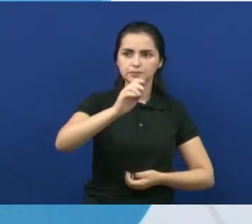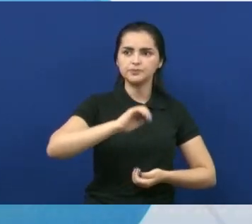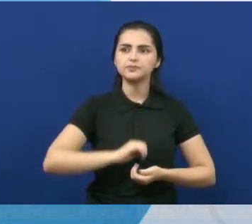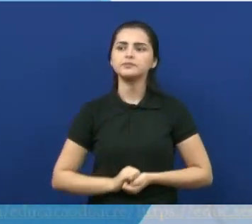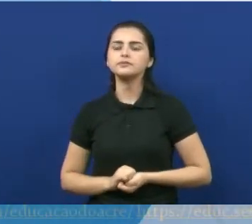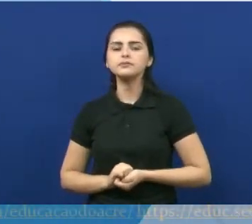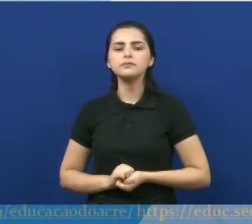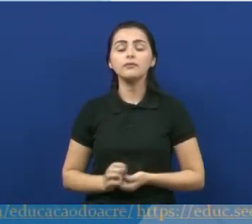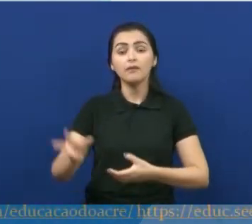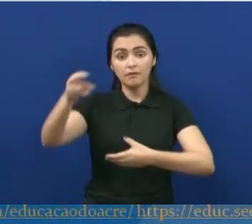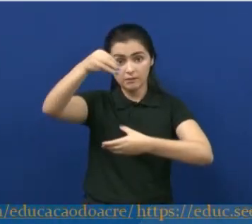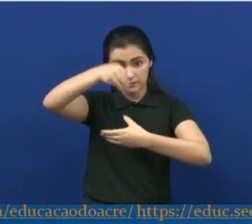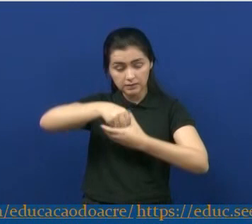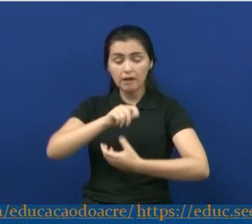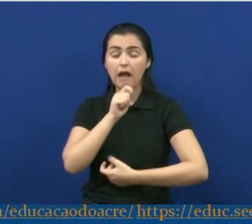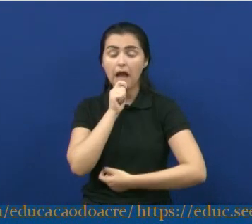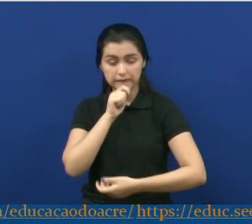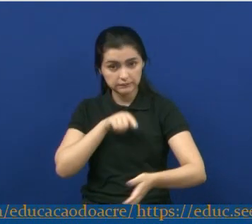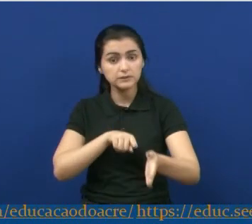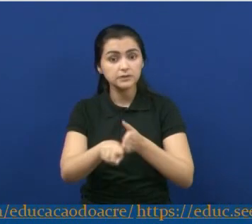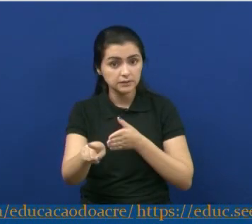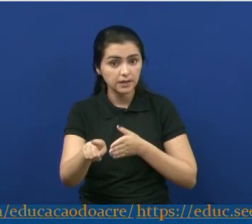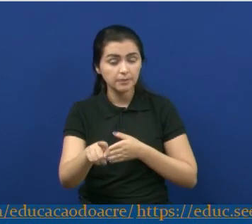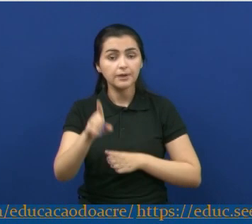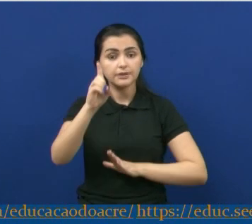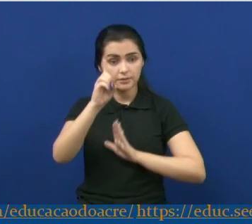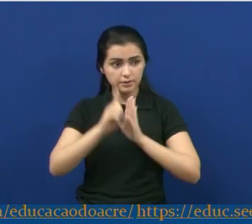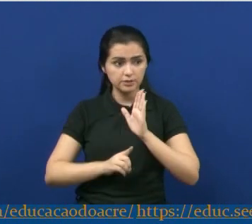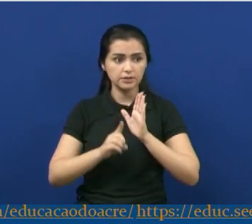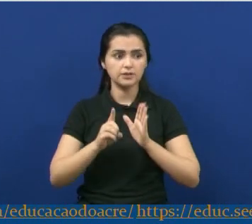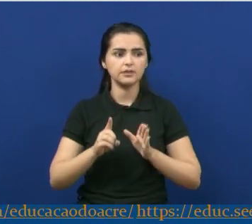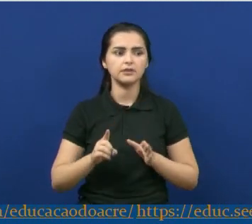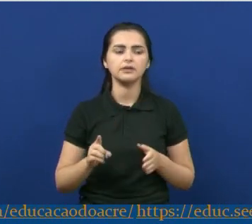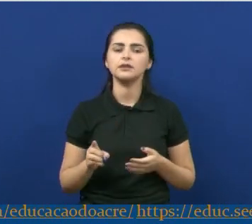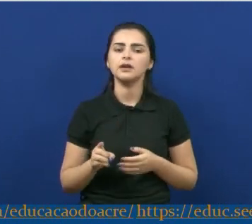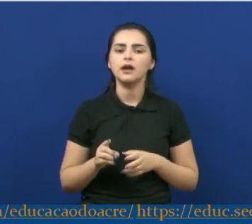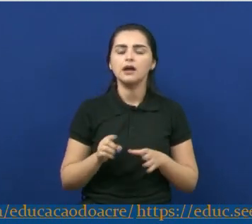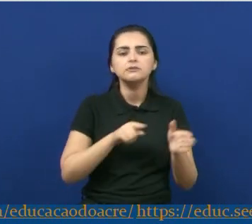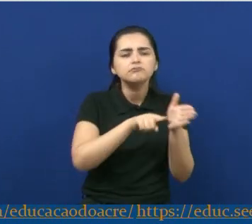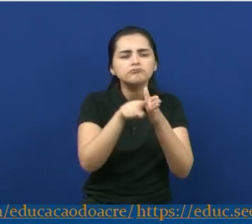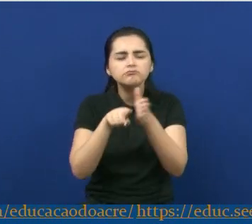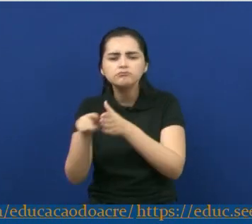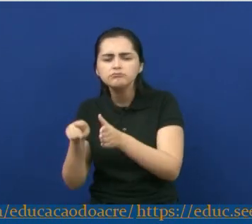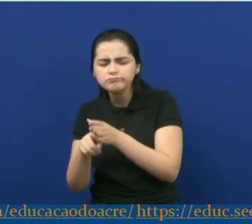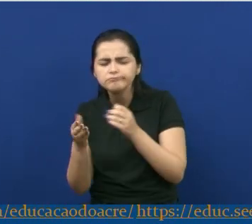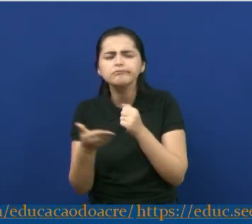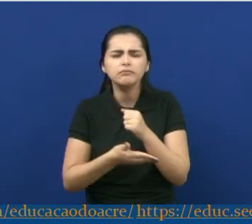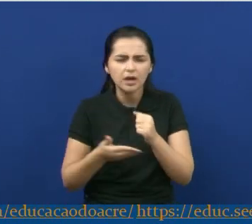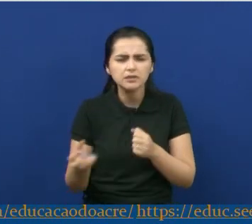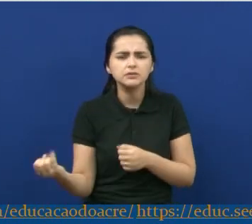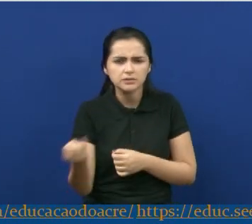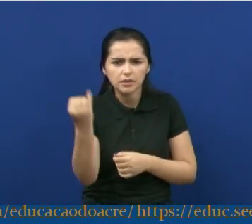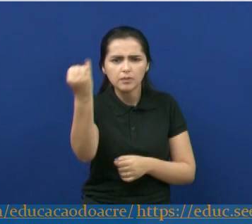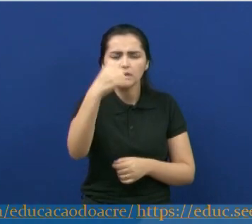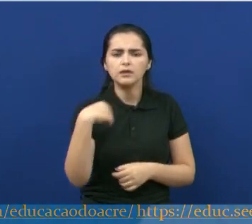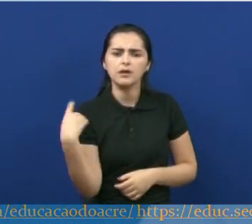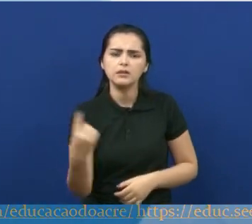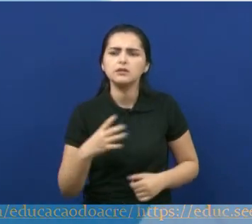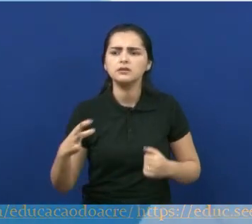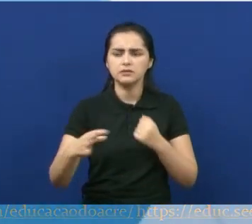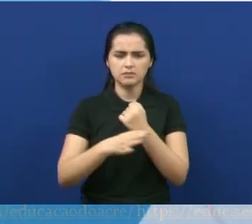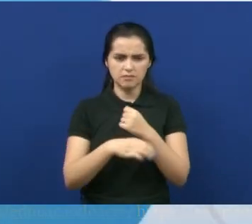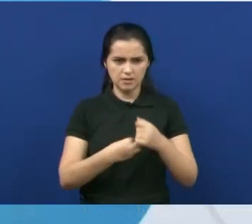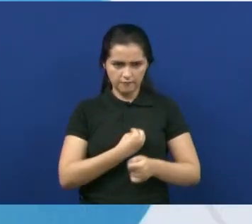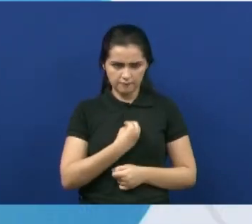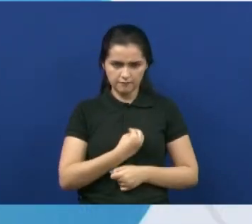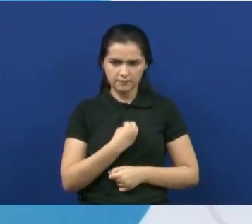Continuando. Dentro ainda dessa questão de direitos, que são as questões fundamentais para a gente garantir a nossa